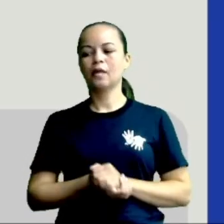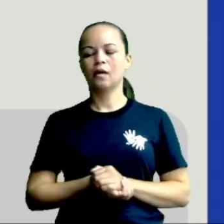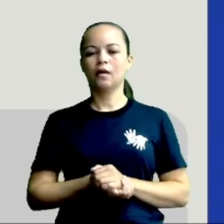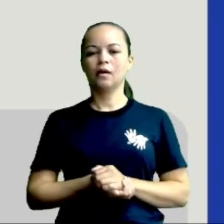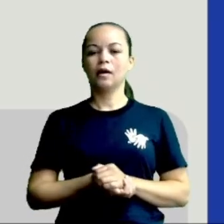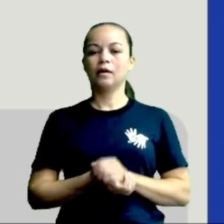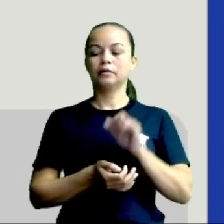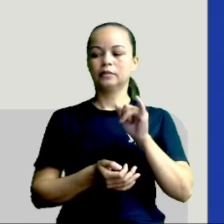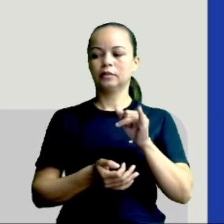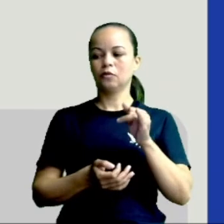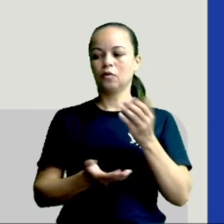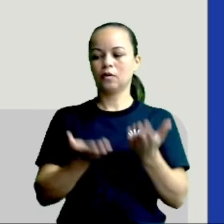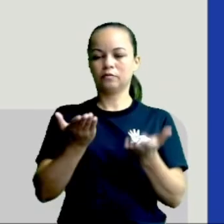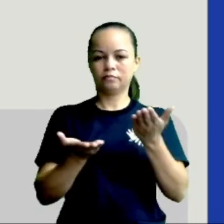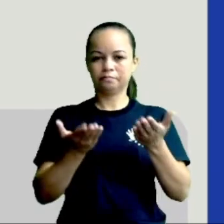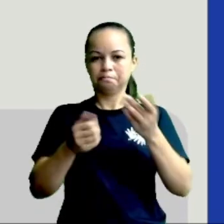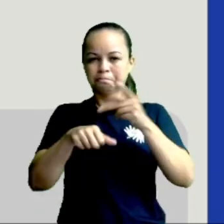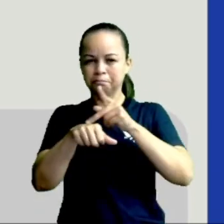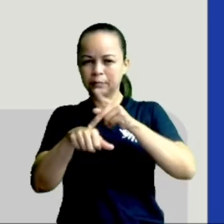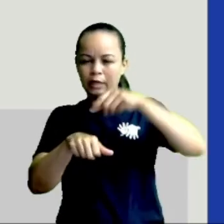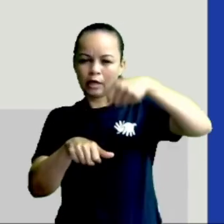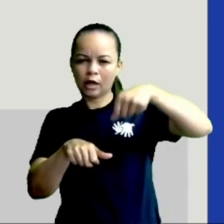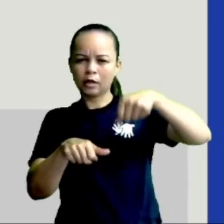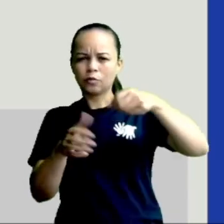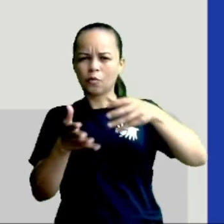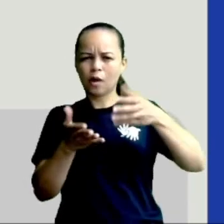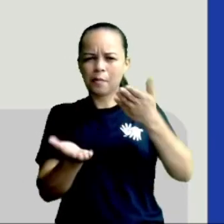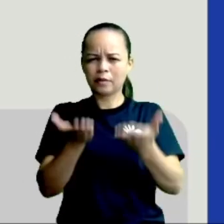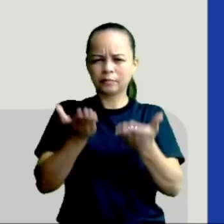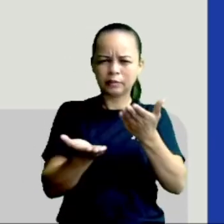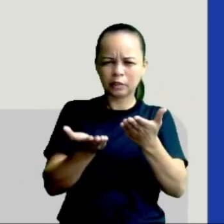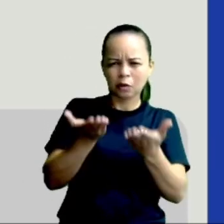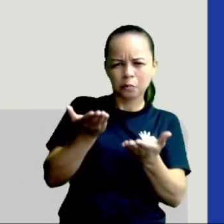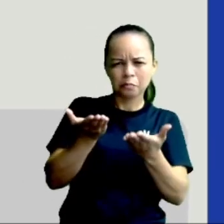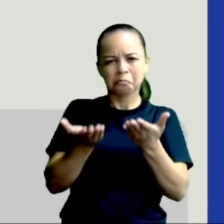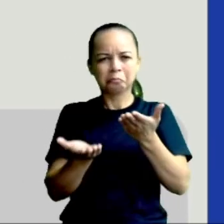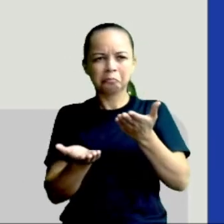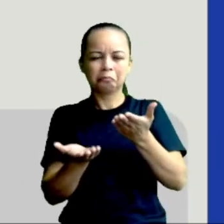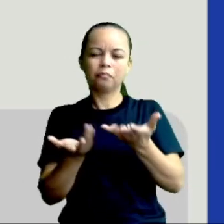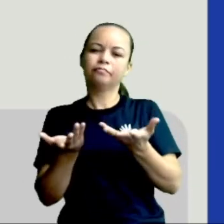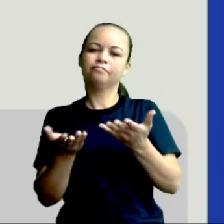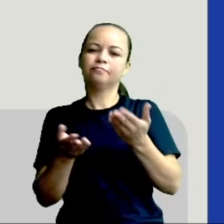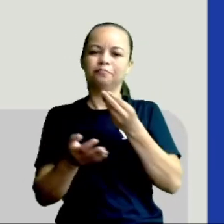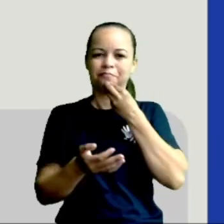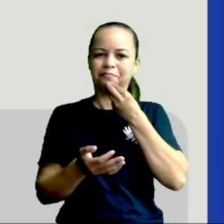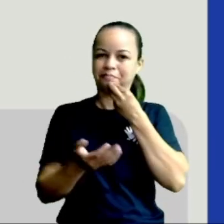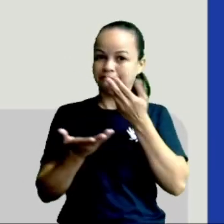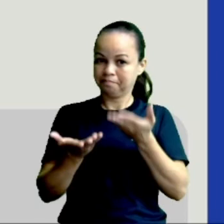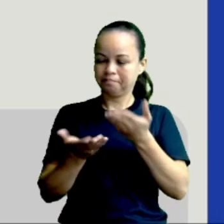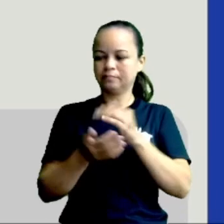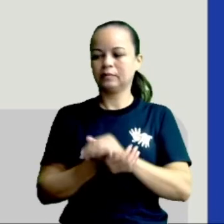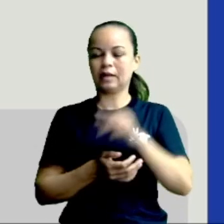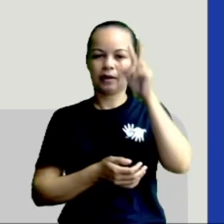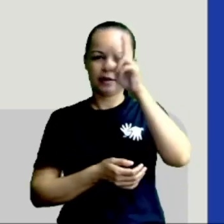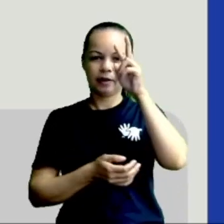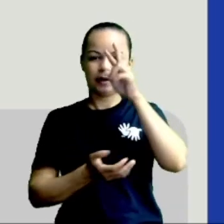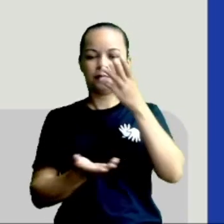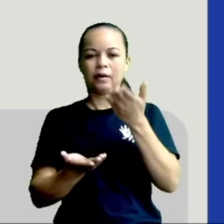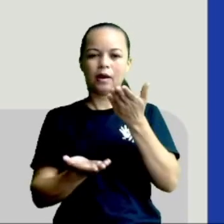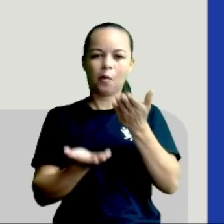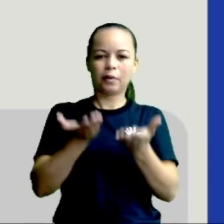Preto valendo 5 quilogramas a balança Manteve o equilíbrio vamos testar lembra-la do que eu falei